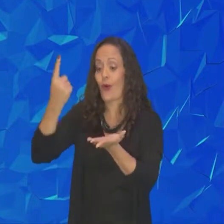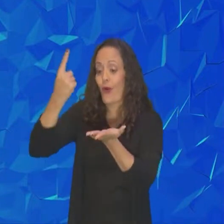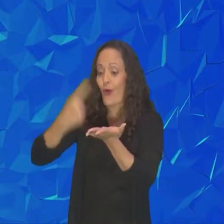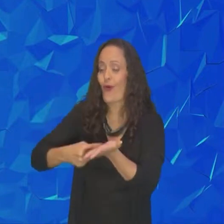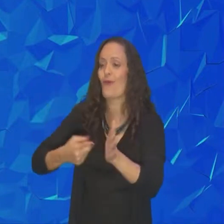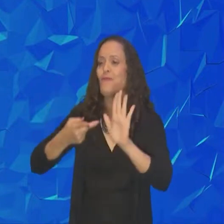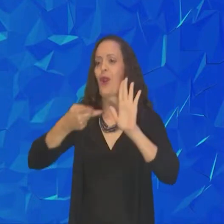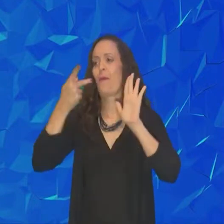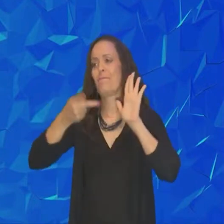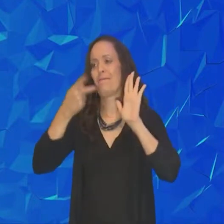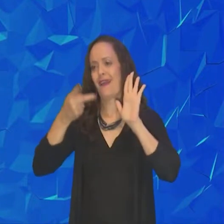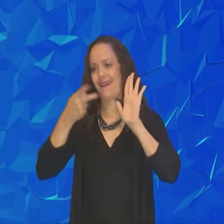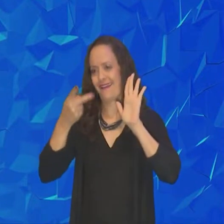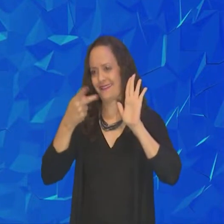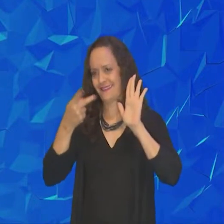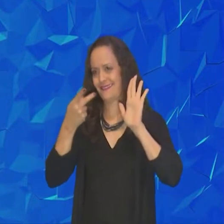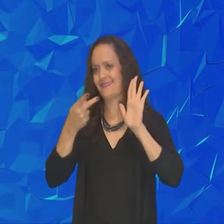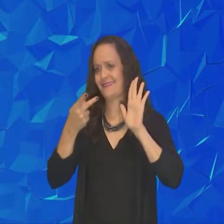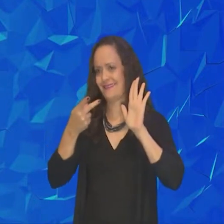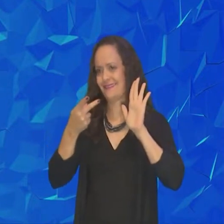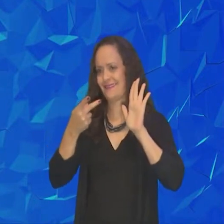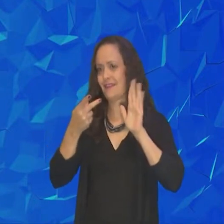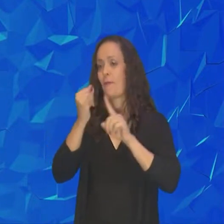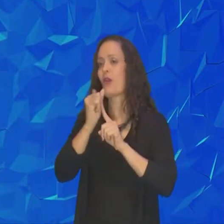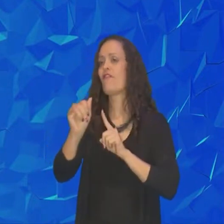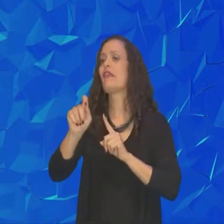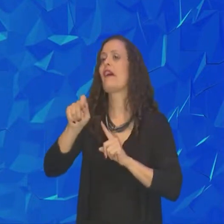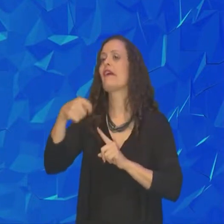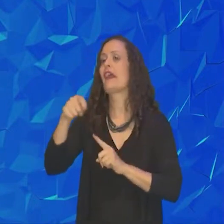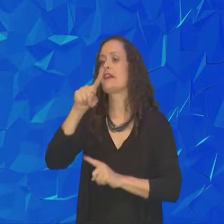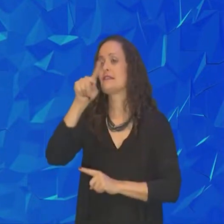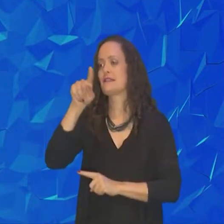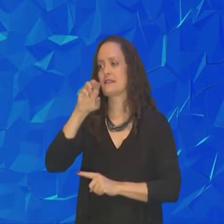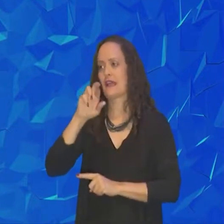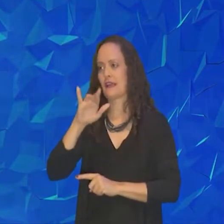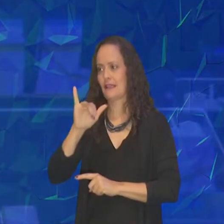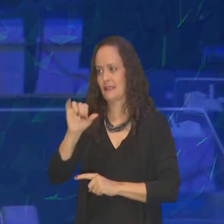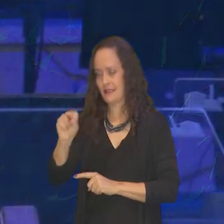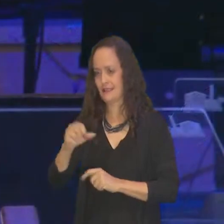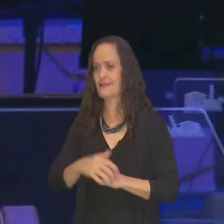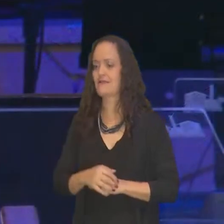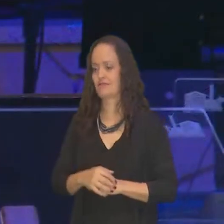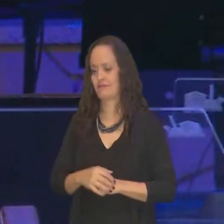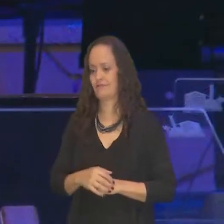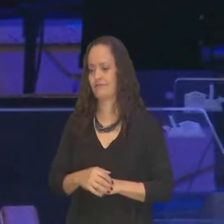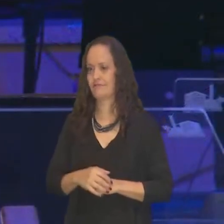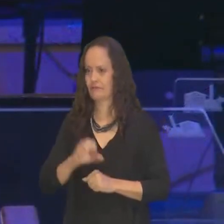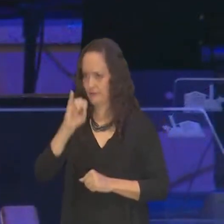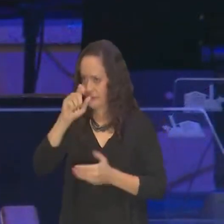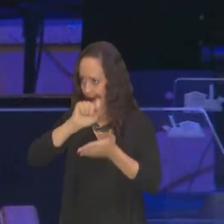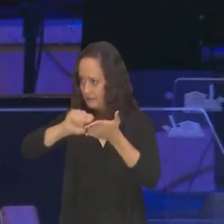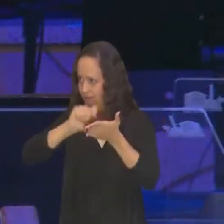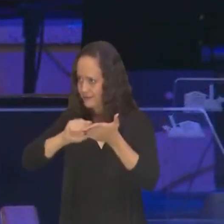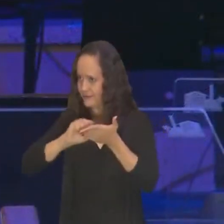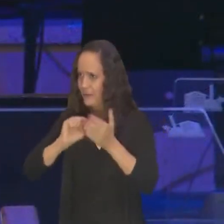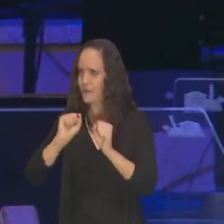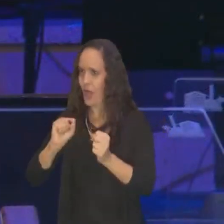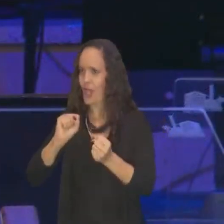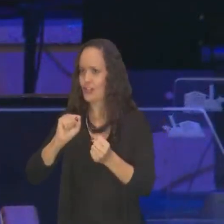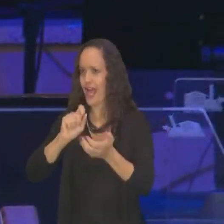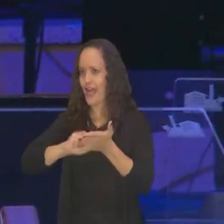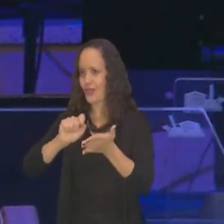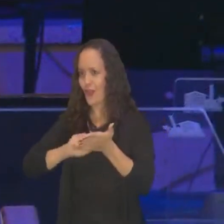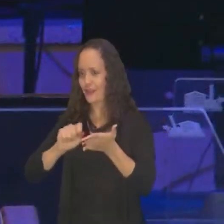dito por intermédio do profeta. Qual profeta, irmão? Zacarias. Se você quer colocar na sua Bíblia, pode colocar.